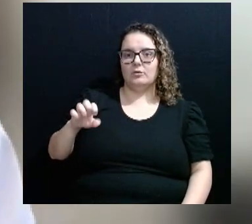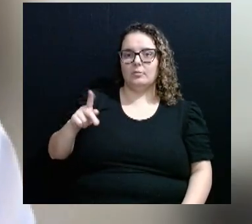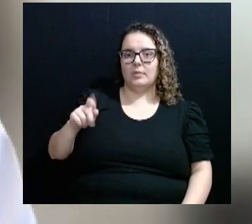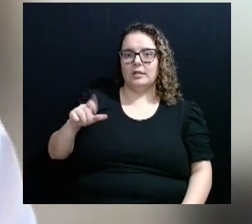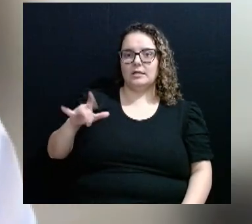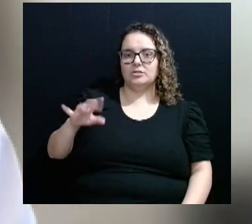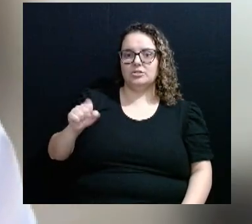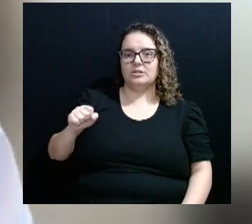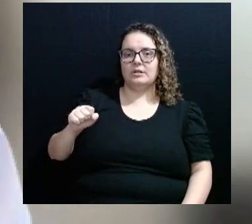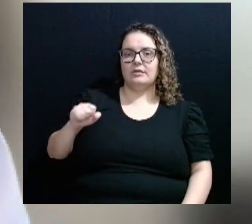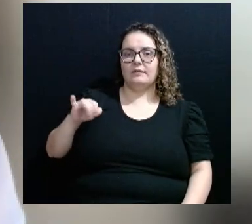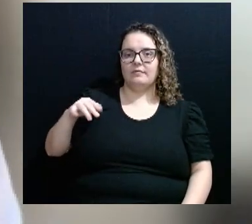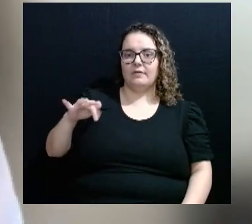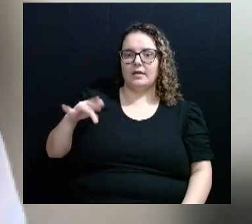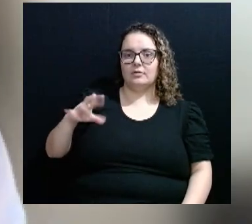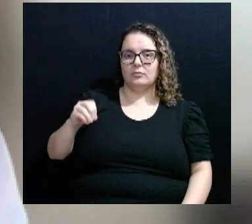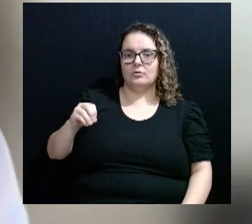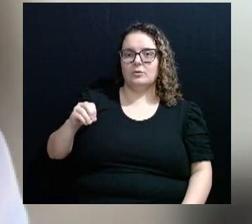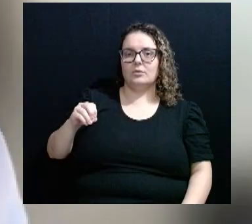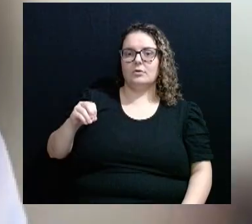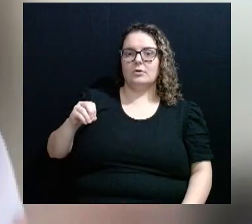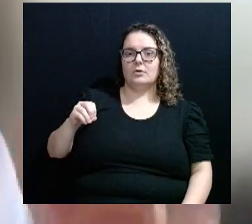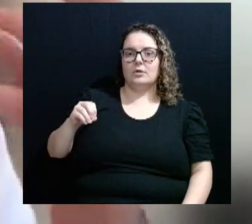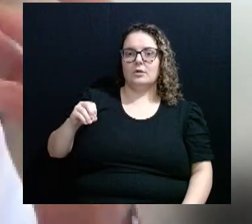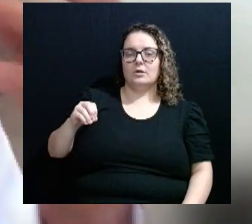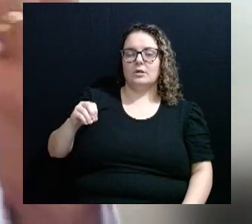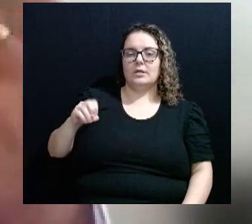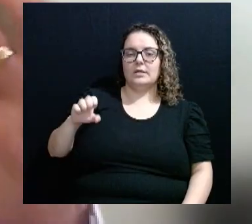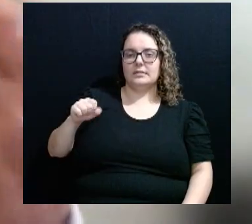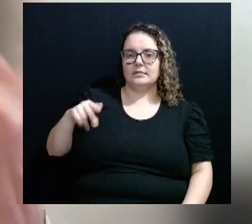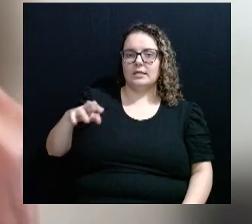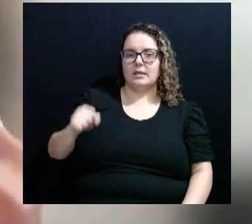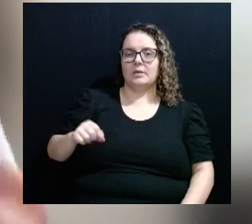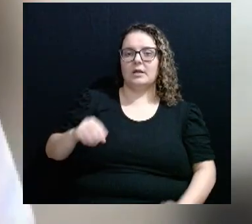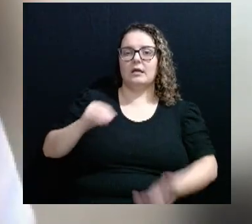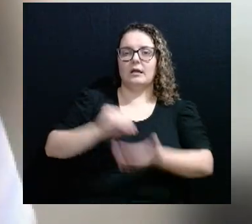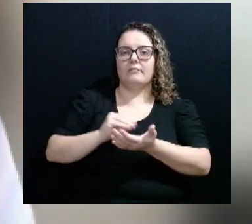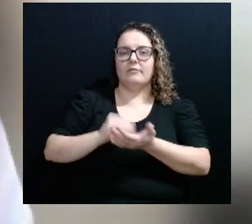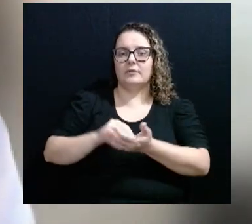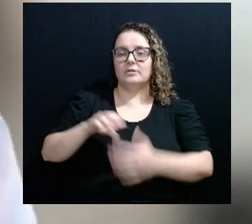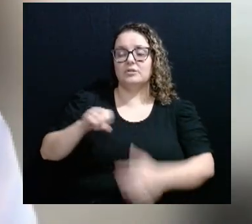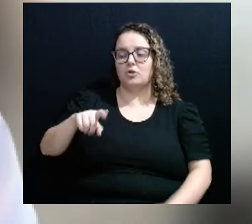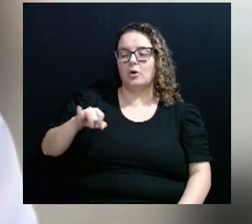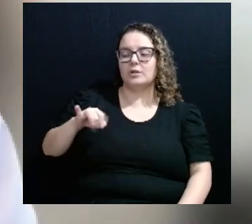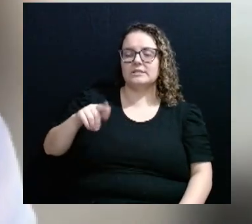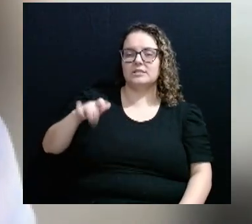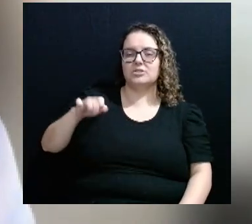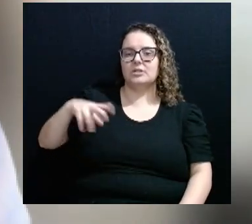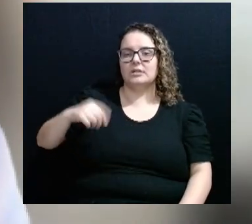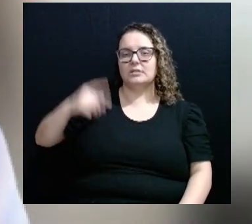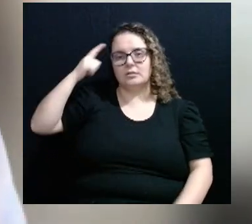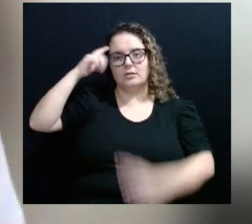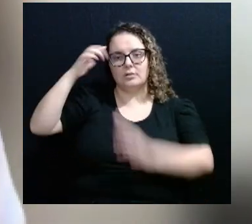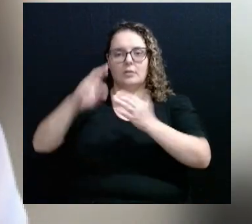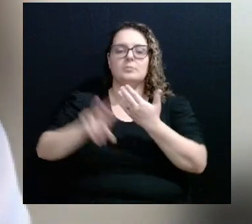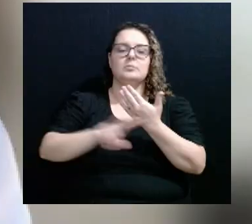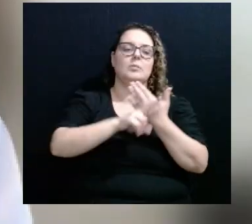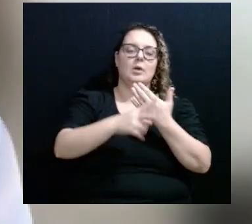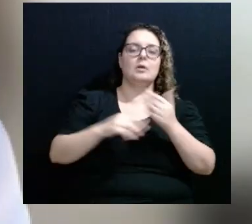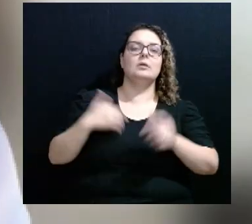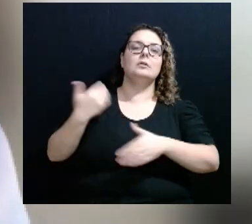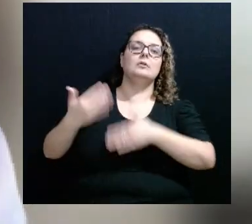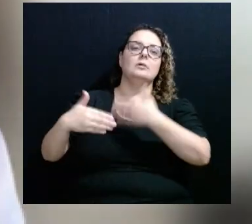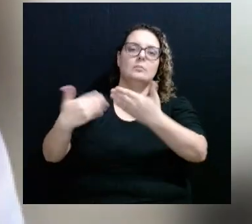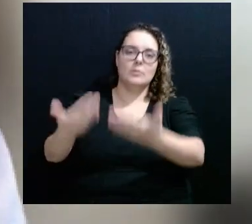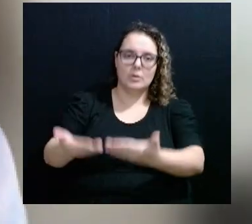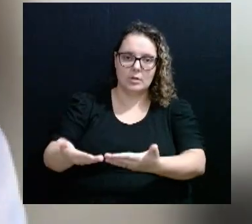hipóxia isquêmica logo que ela nasce, o que que é isso? A falta de oxigenação cerebral. Isso pode levar a uma sequela